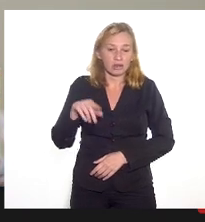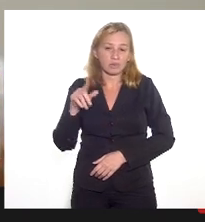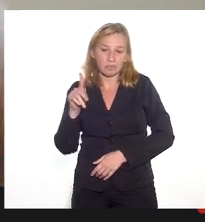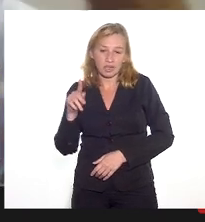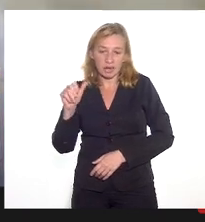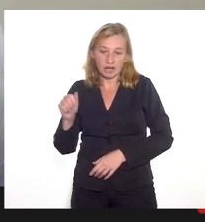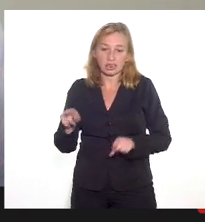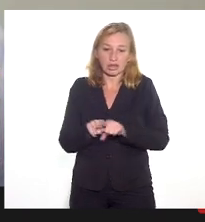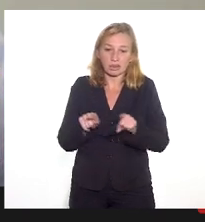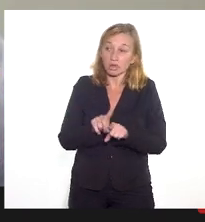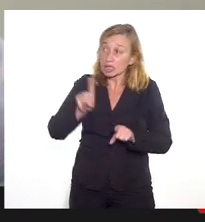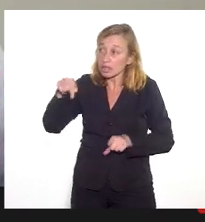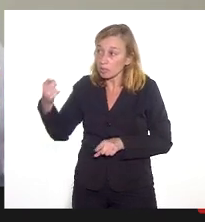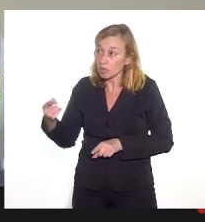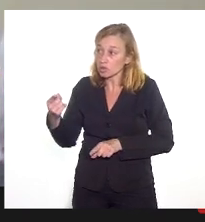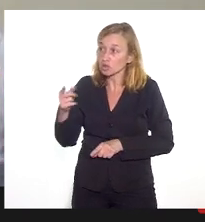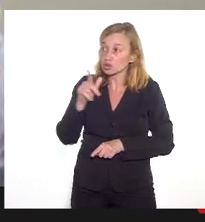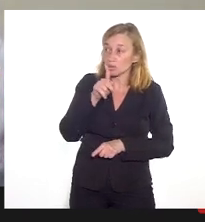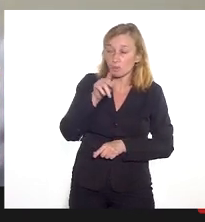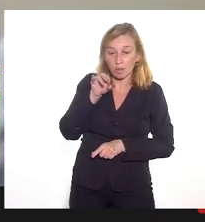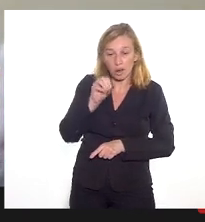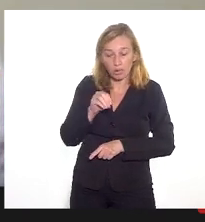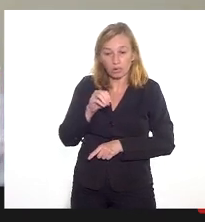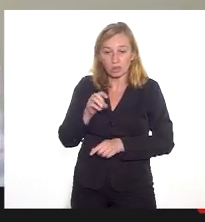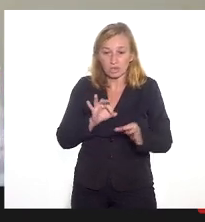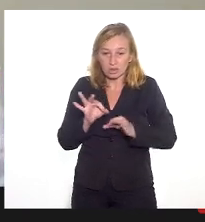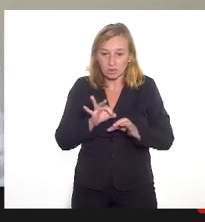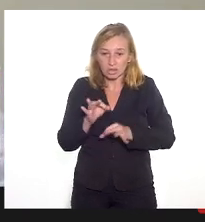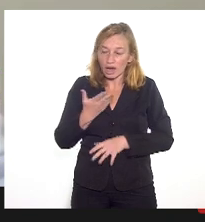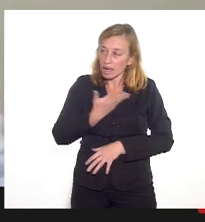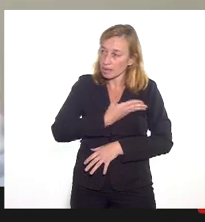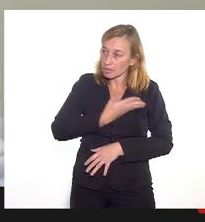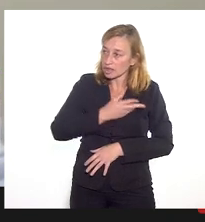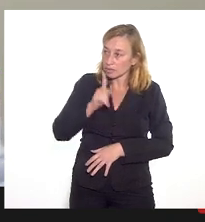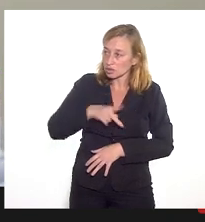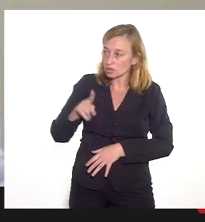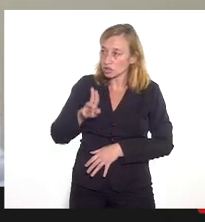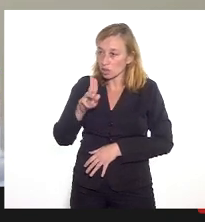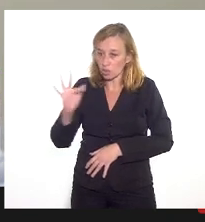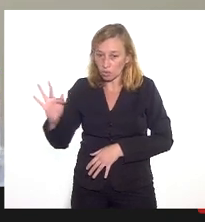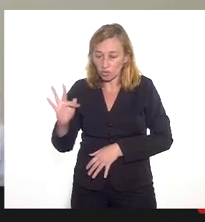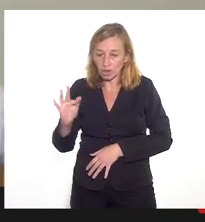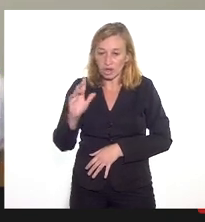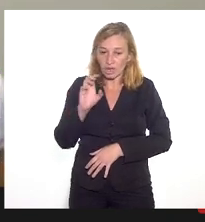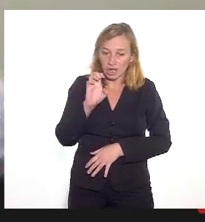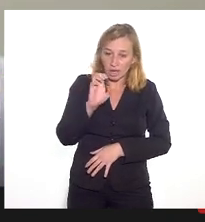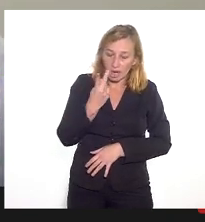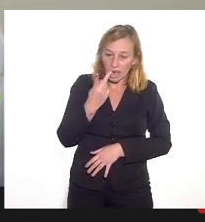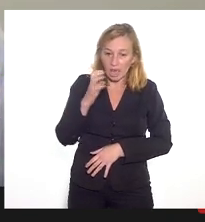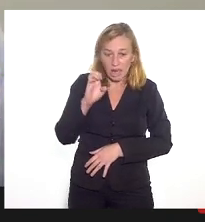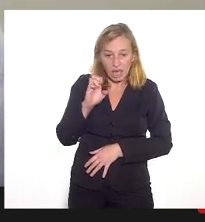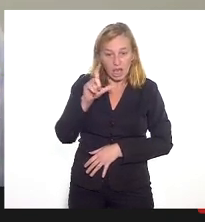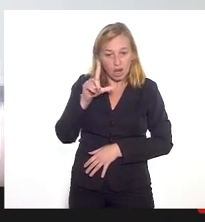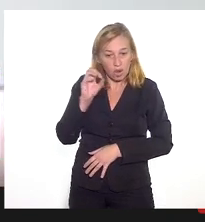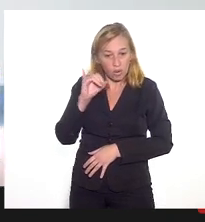Atual, e depois do Paulo Salvador, para a gente se organizar, minha colega professora da UF, Heloísa Machado, professora do